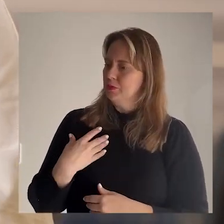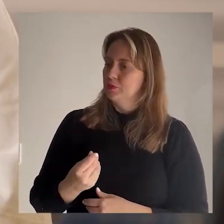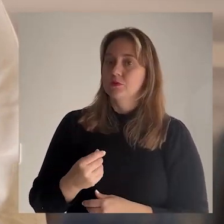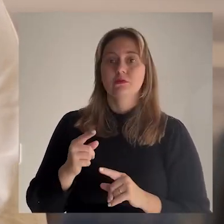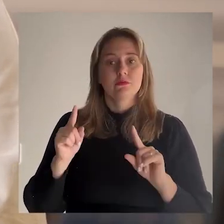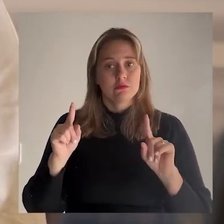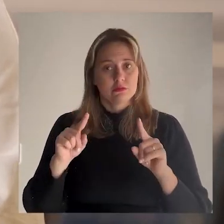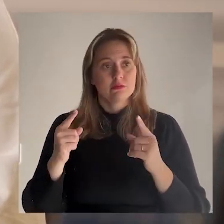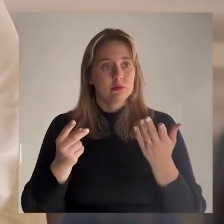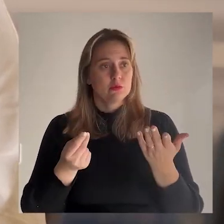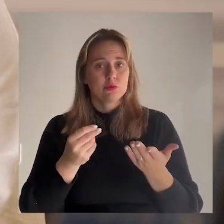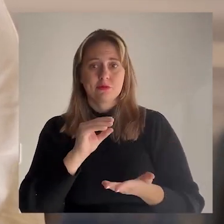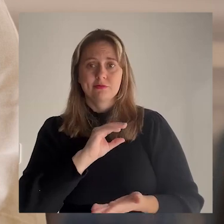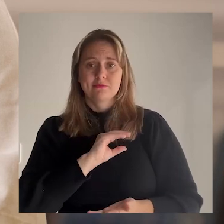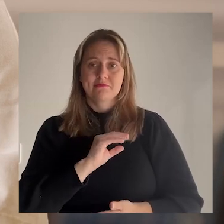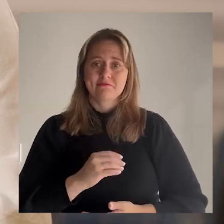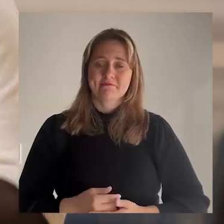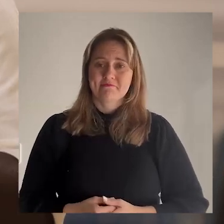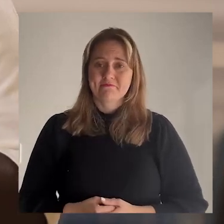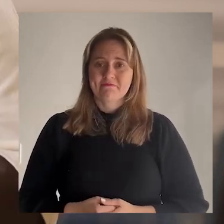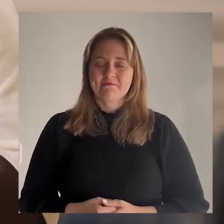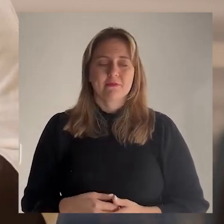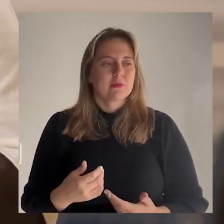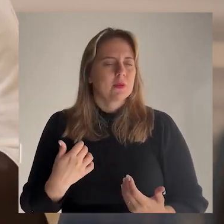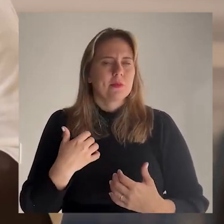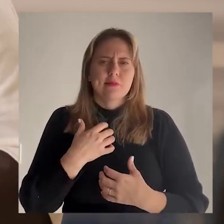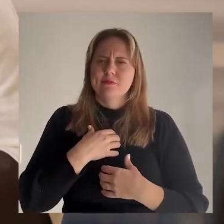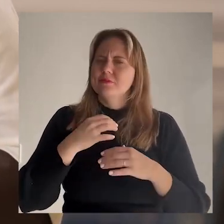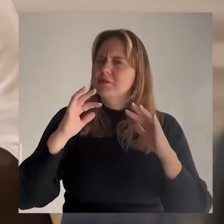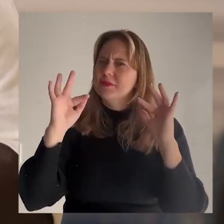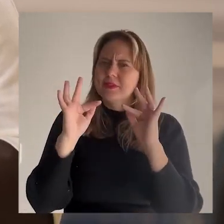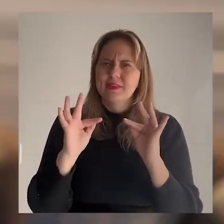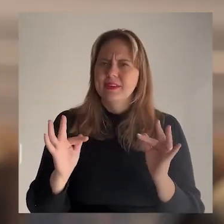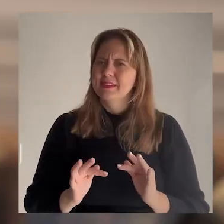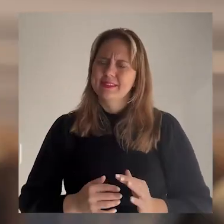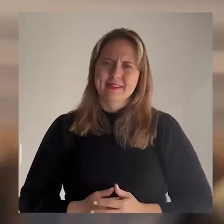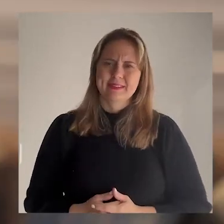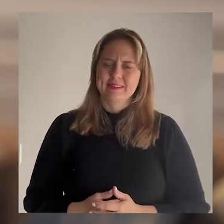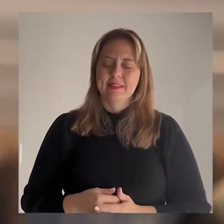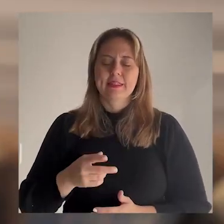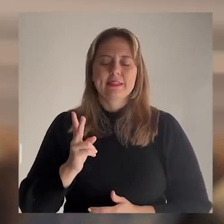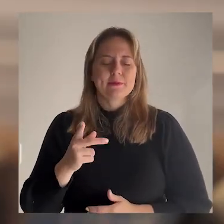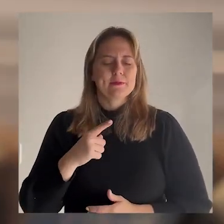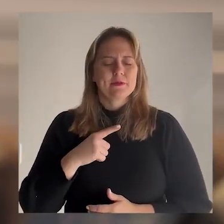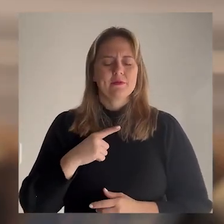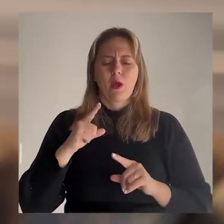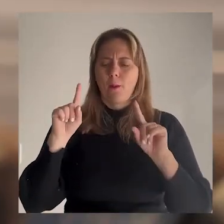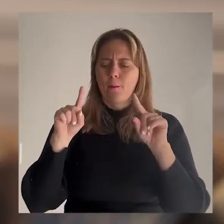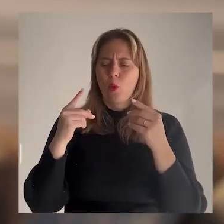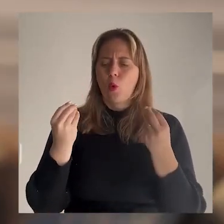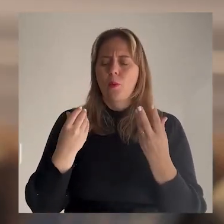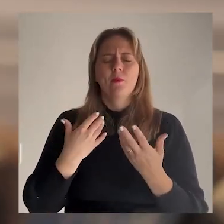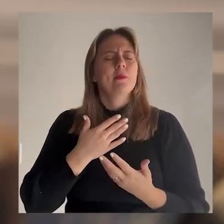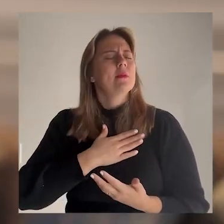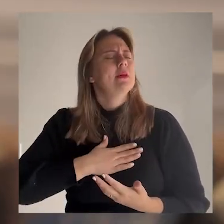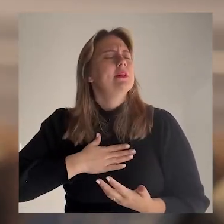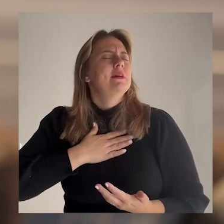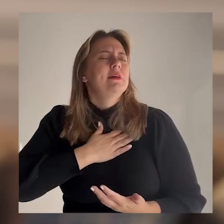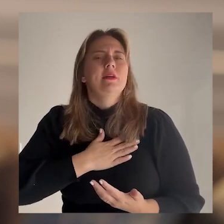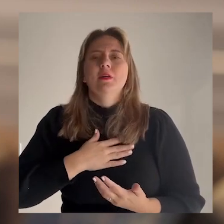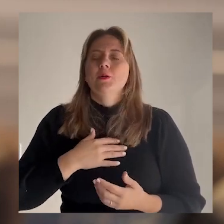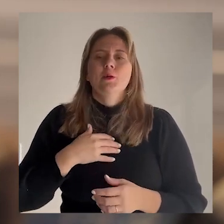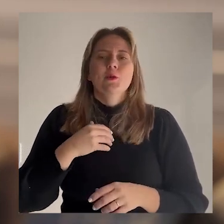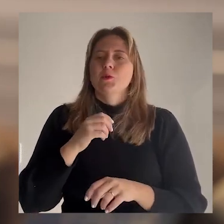dinheiro da música, entendeu? Então isso me deixa feliz, entendeu, mano? Eu sempre tive a música como um prazer, sem